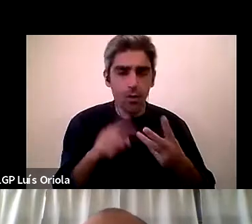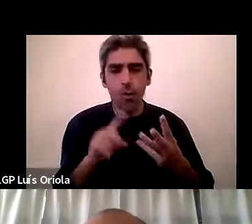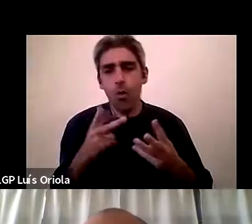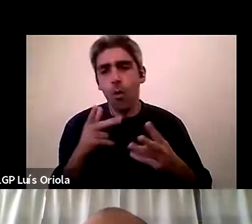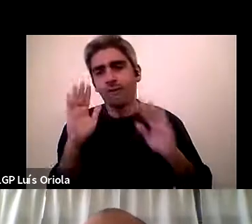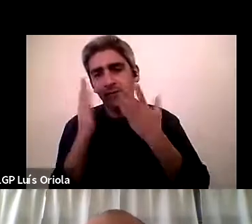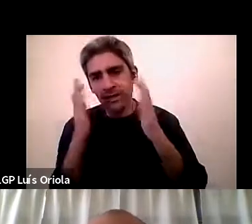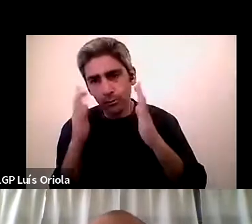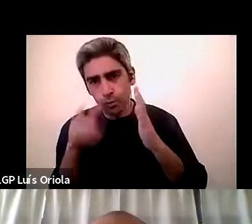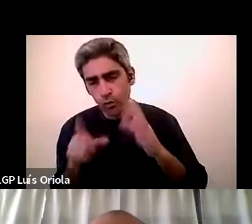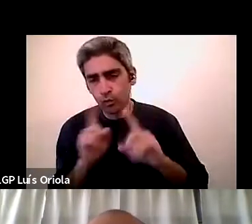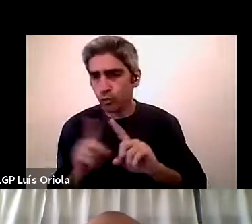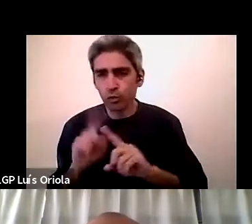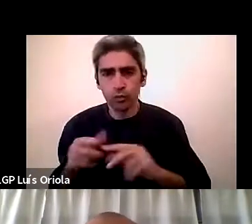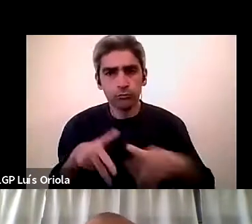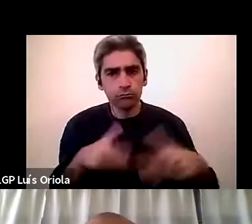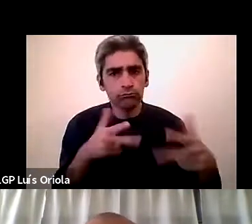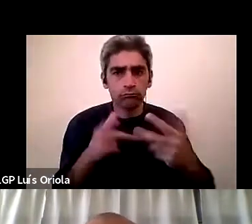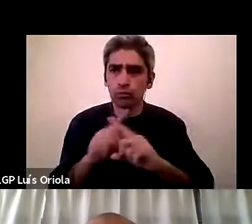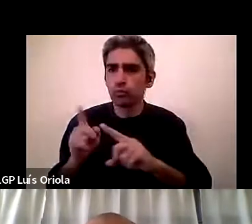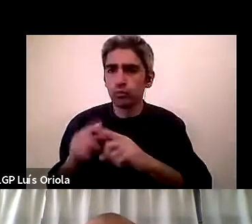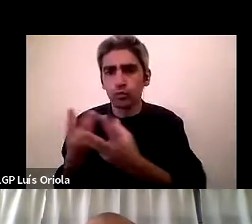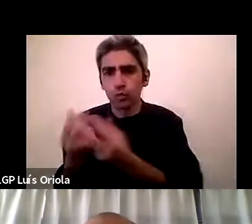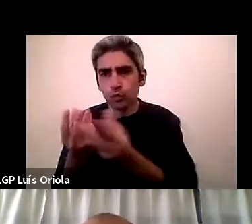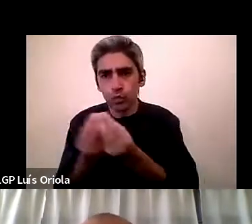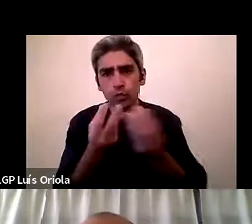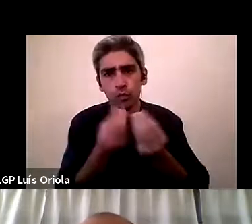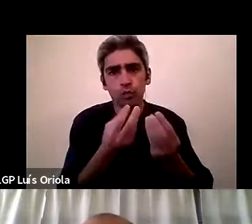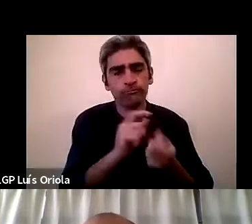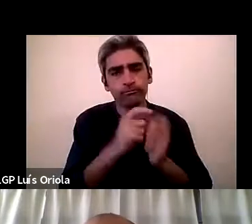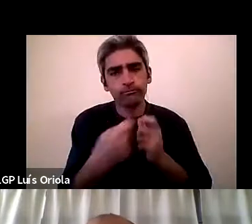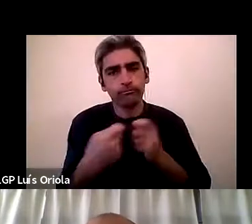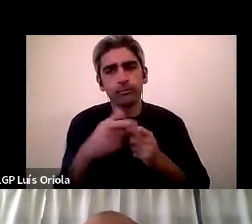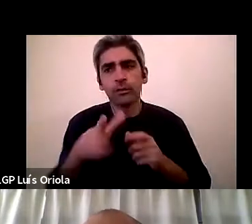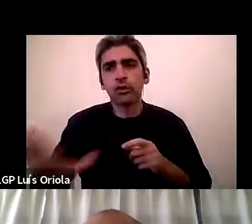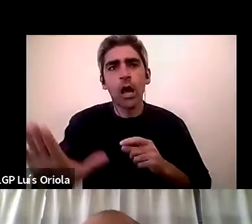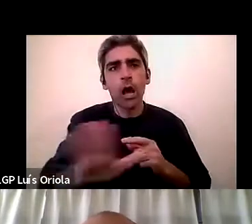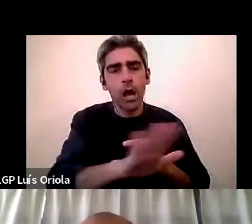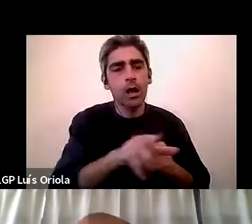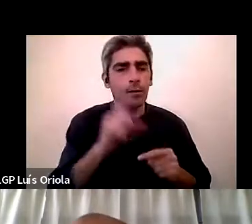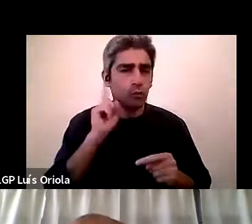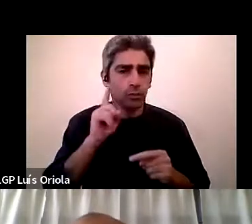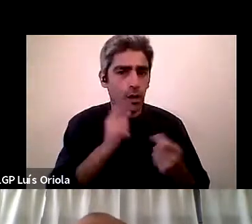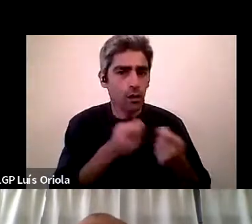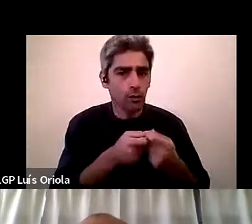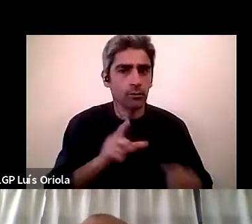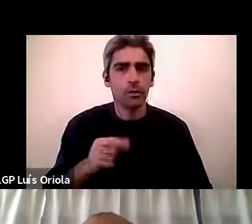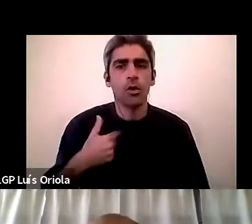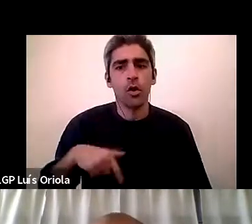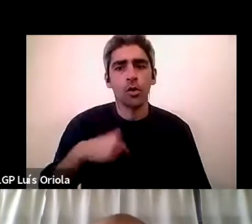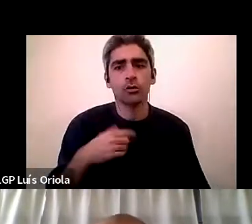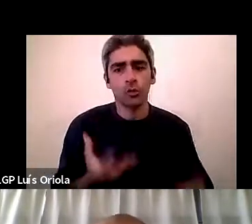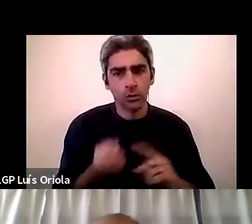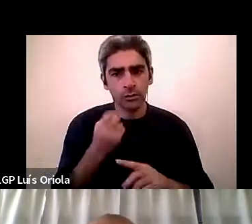ter com os destinatários, esta adequação às plataformas onde eles estão é muito importante. E mesmo assim fizemos